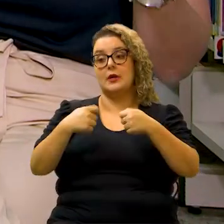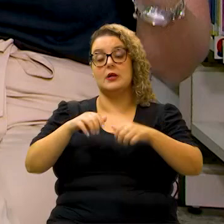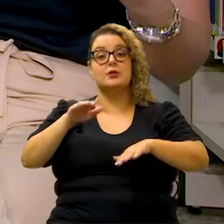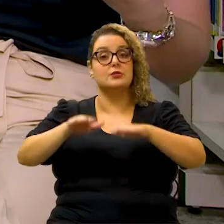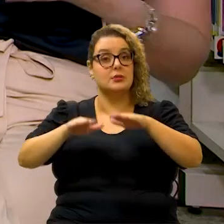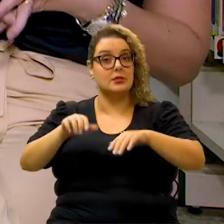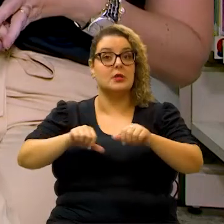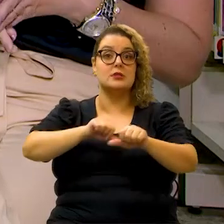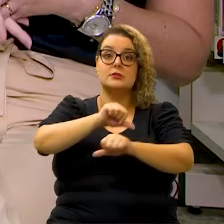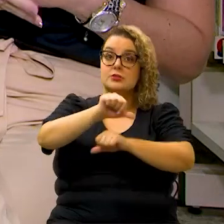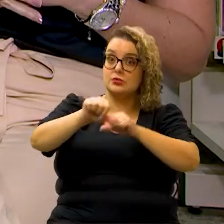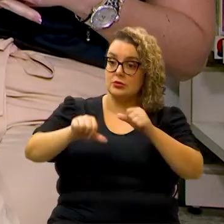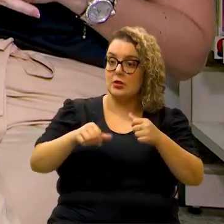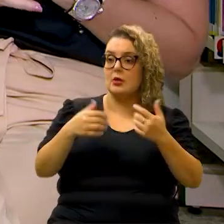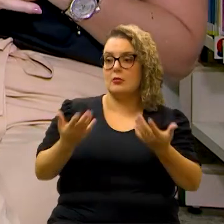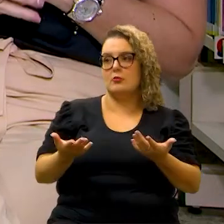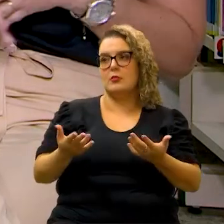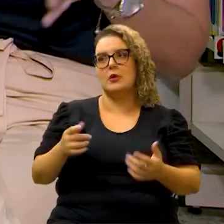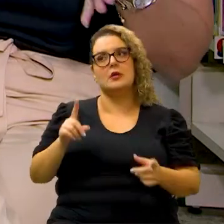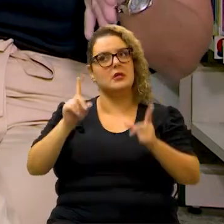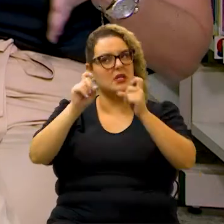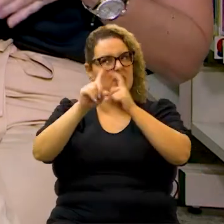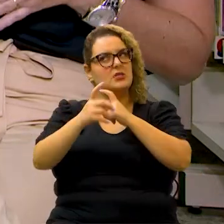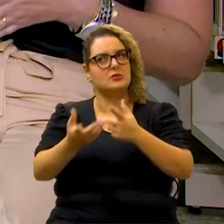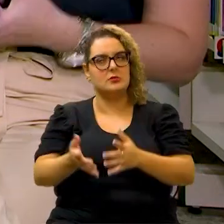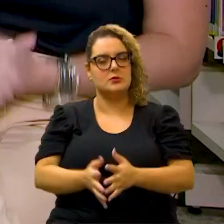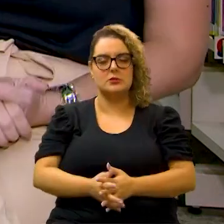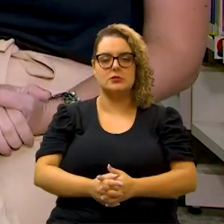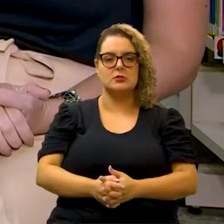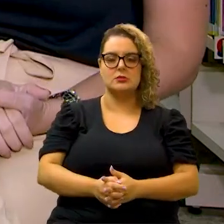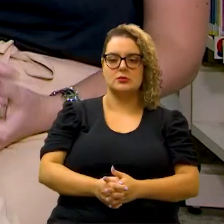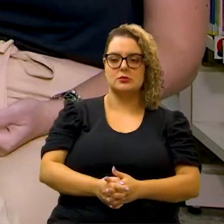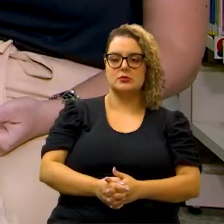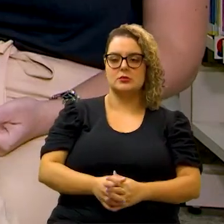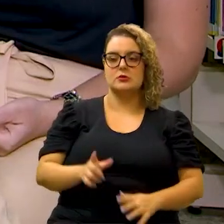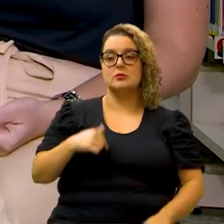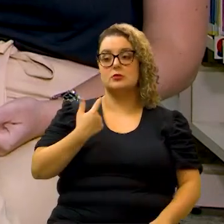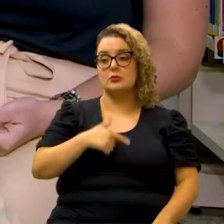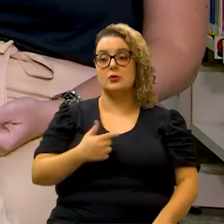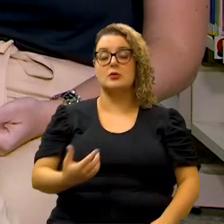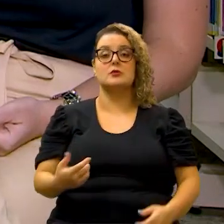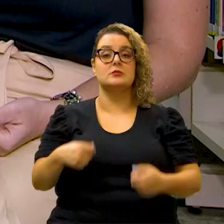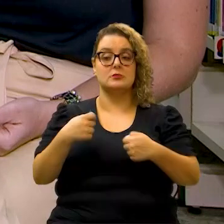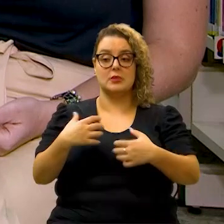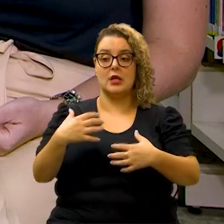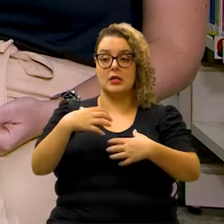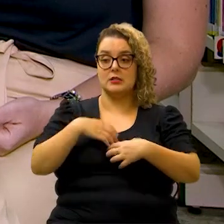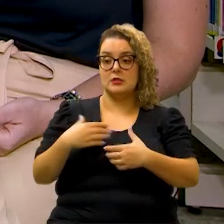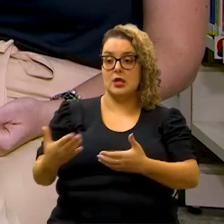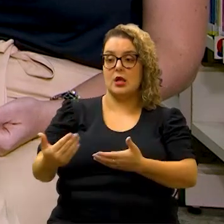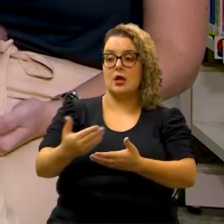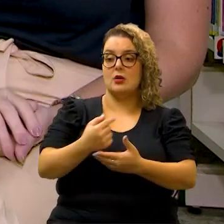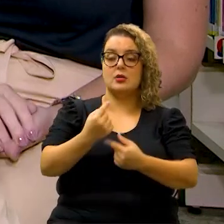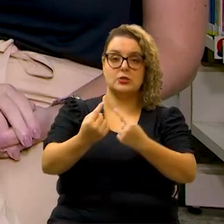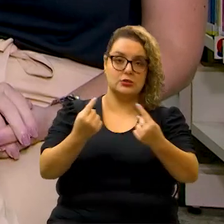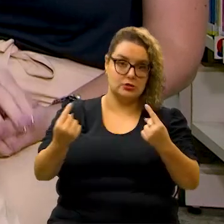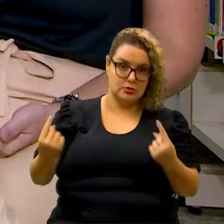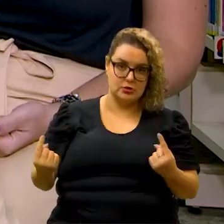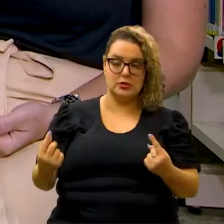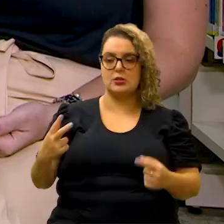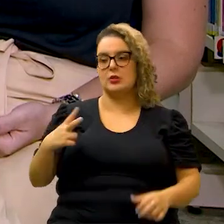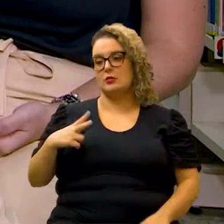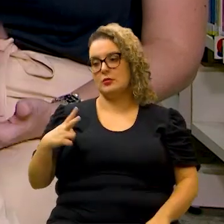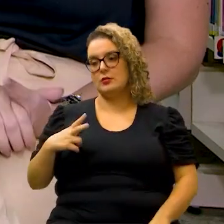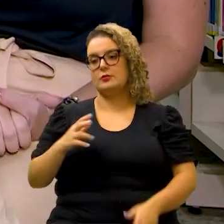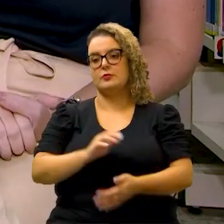escola, tem-se a necessidade às vezes de trocar, mas isso é muito raro. A gente precisa ir sentindo e acolhendo